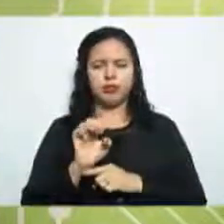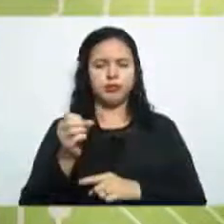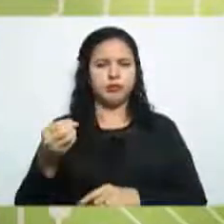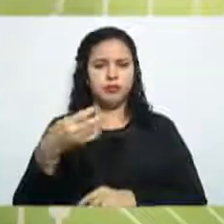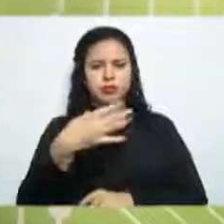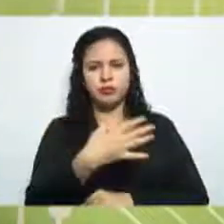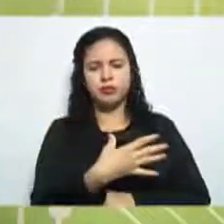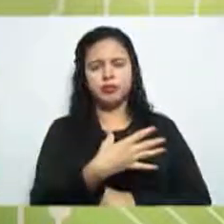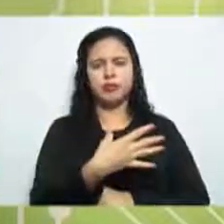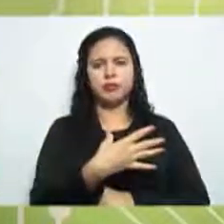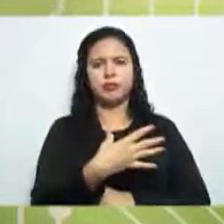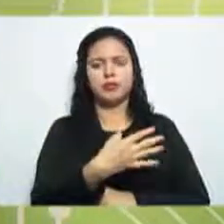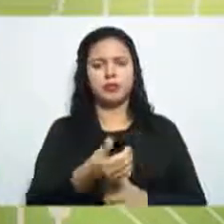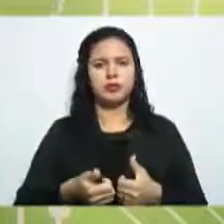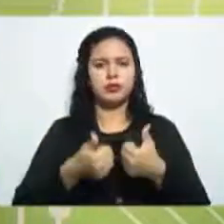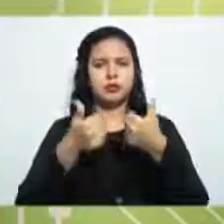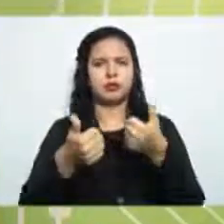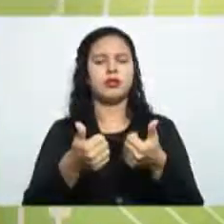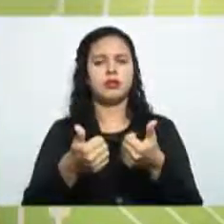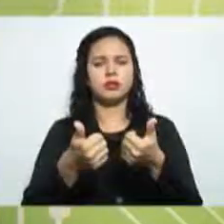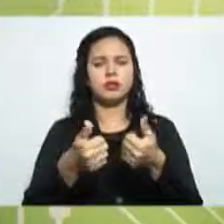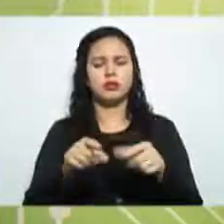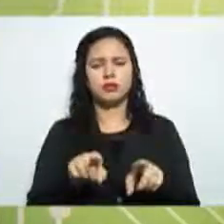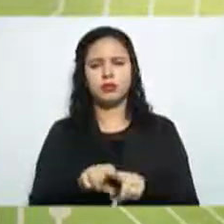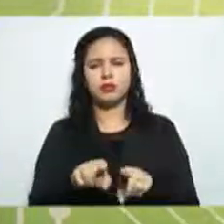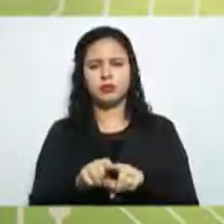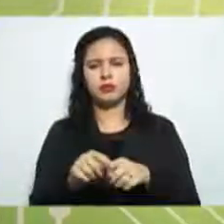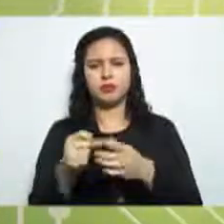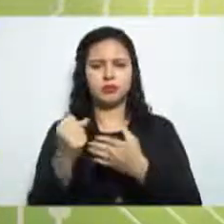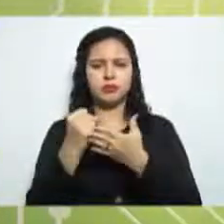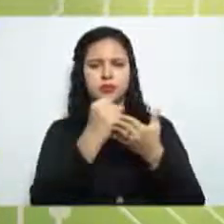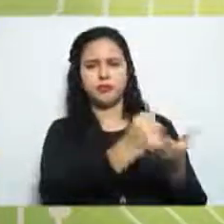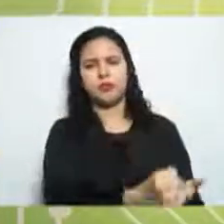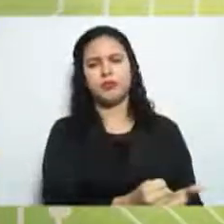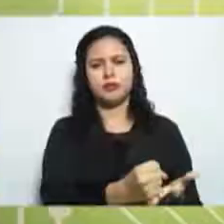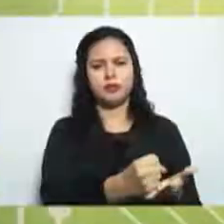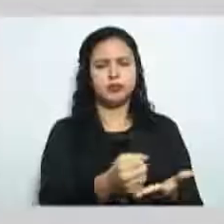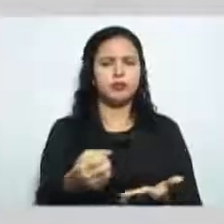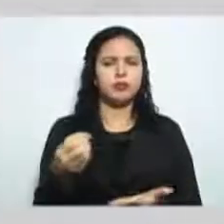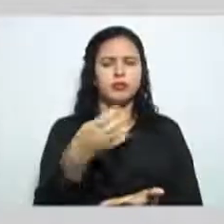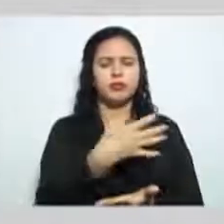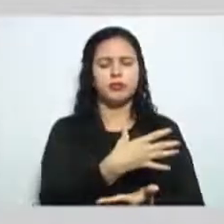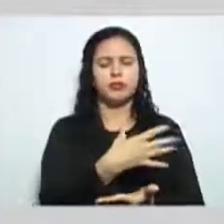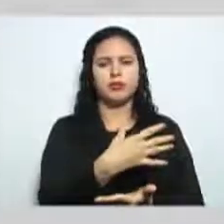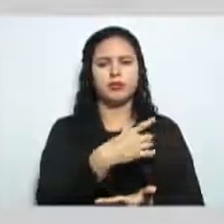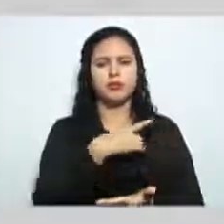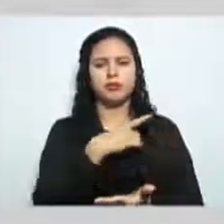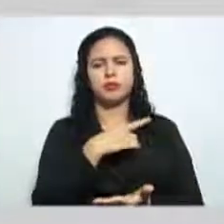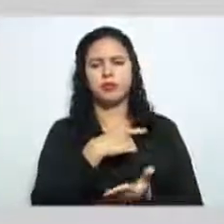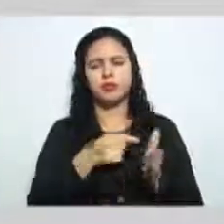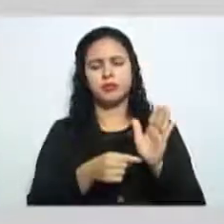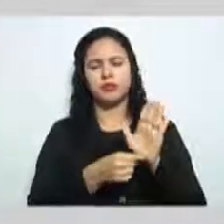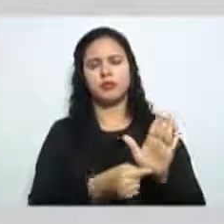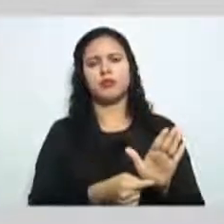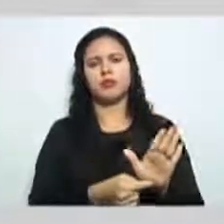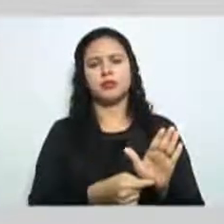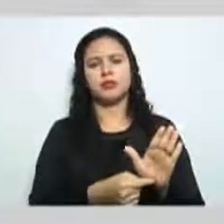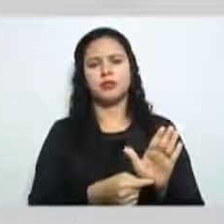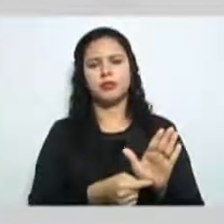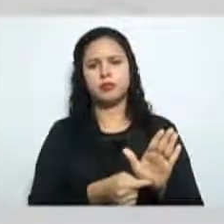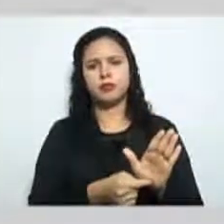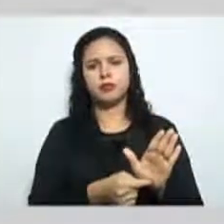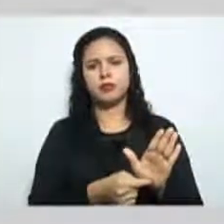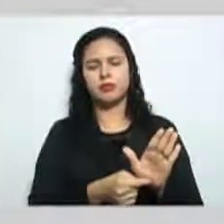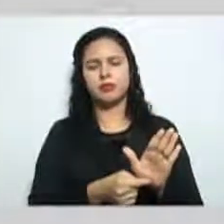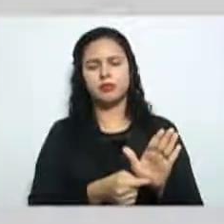modernizado, um estado que está sendo melhorado, além de estar recebendo políticas públicas modernas. A gente tem um gráfico para ilustrar um pouquinho o que eu estou